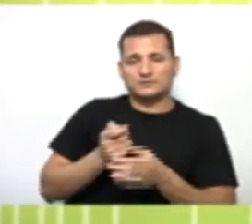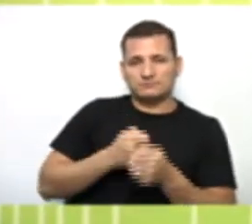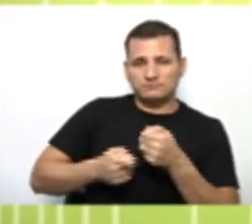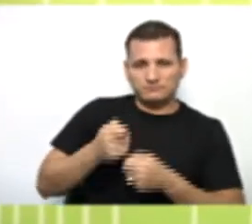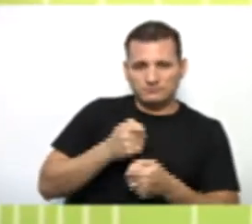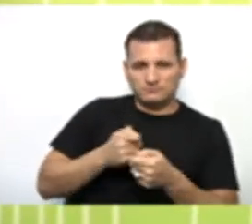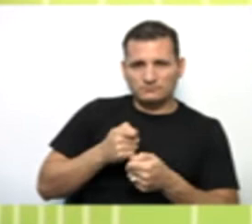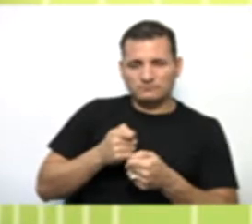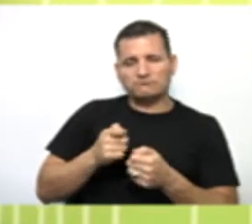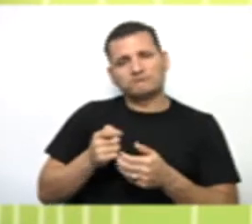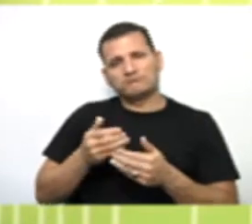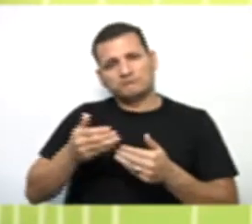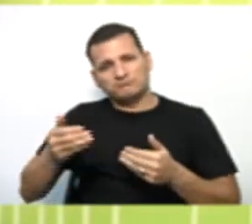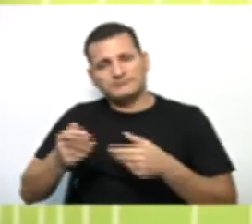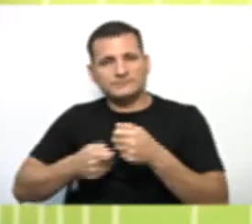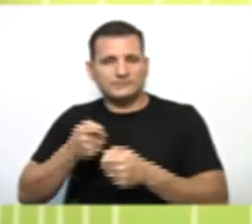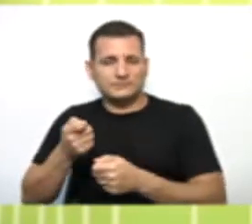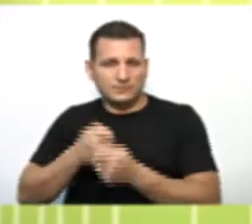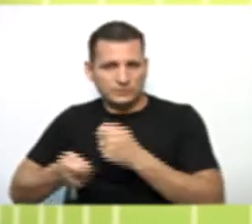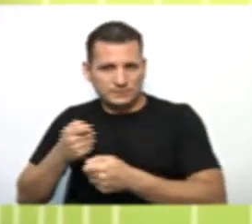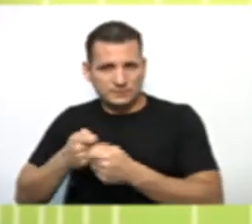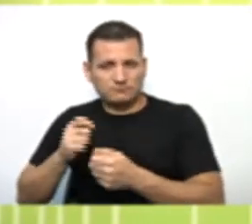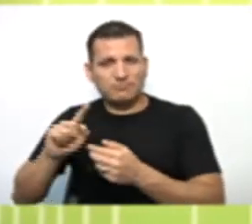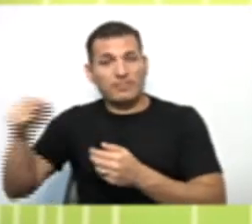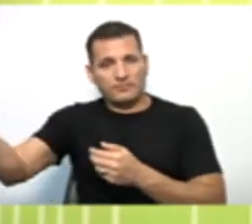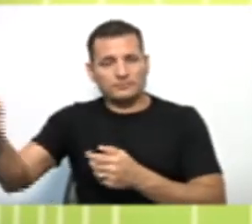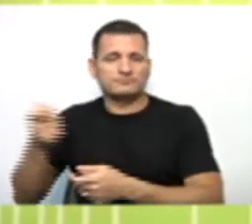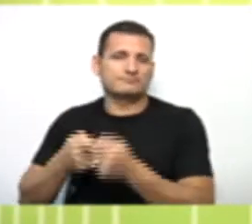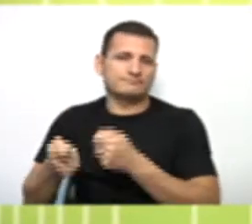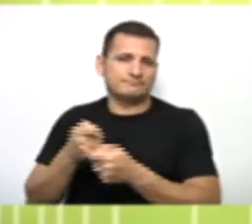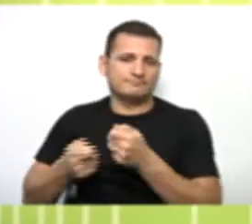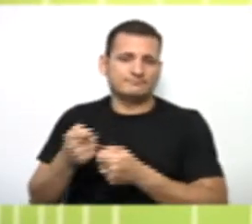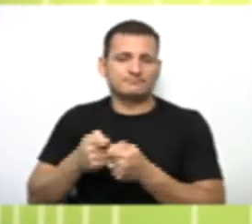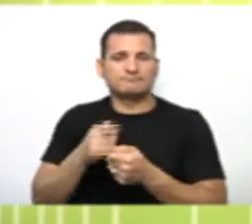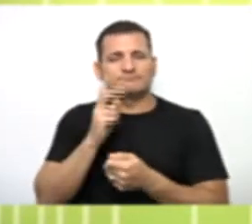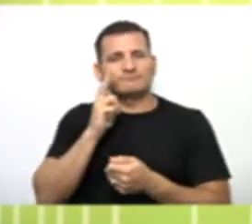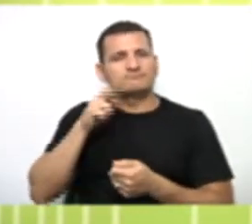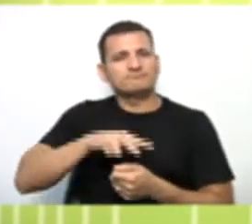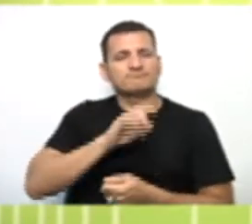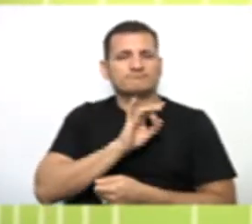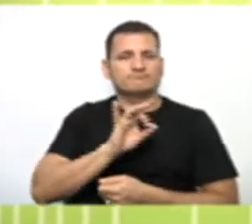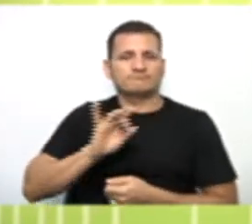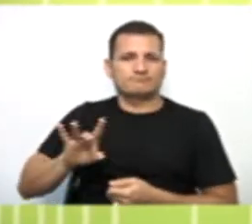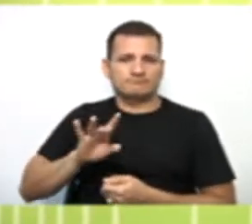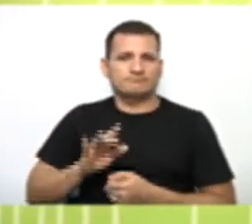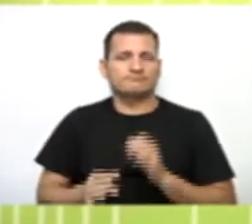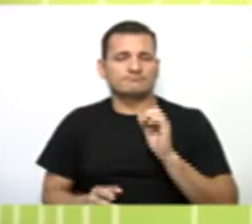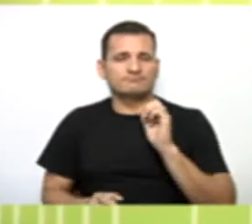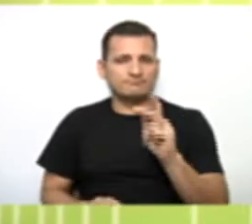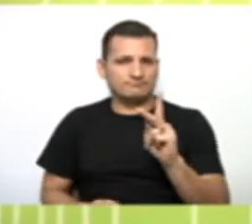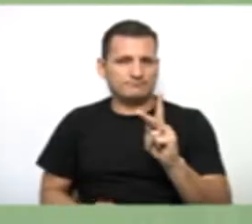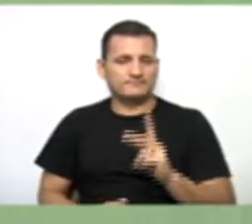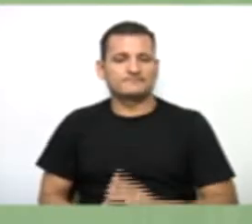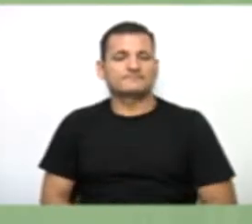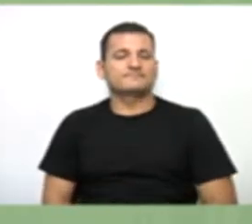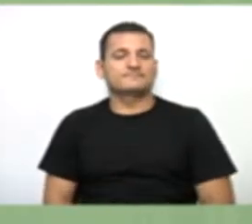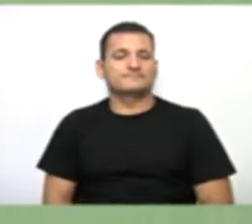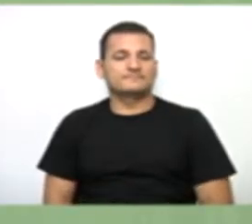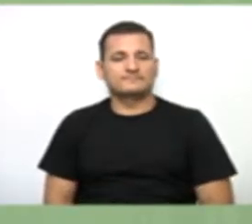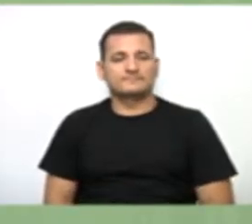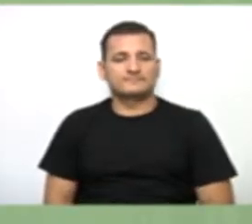negociação, o durante a negociação e o depois da negociação. Vamos ver cada um desses aí, ok? Vamos lá,